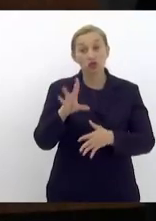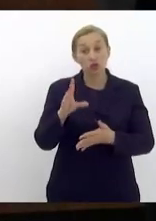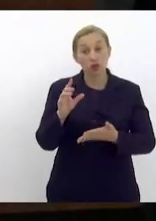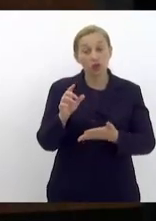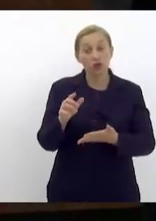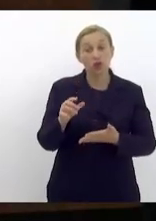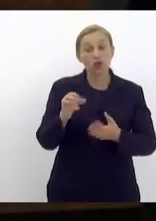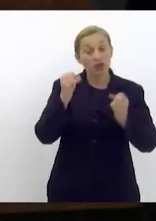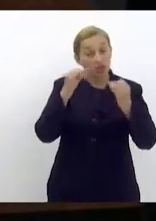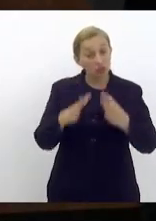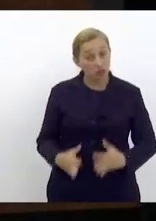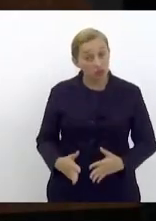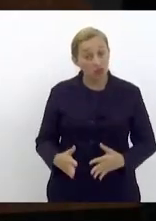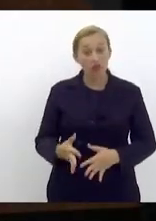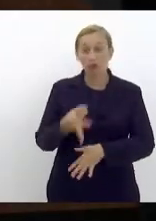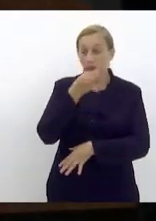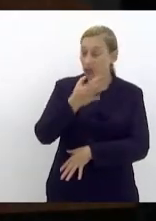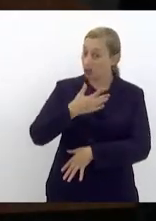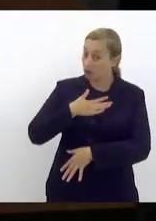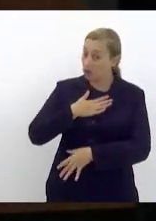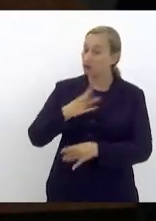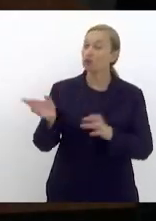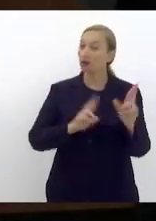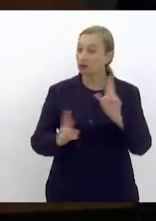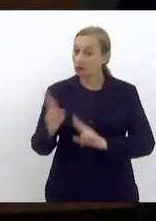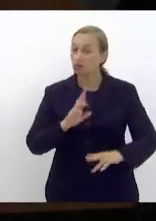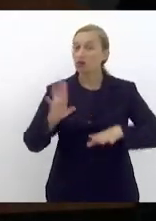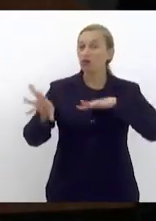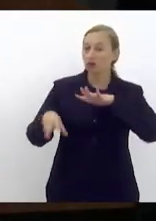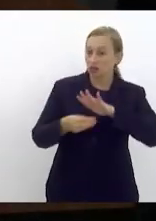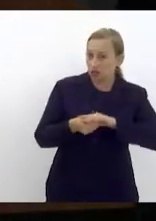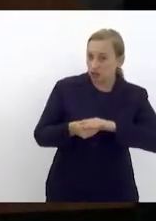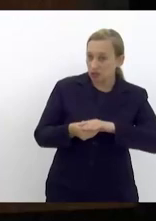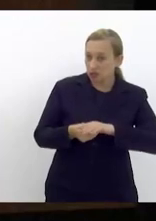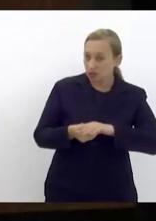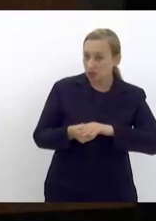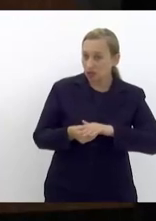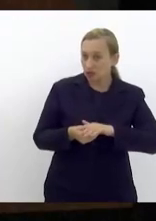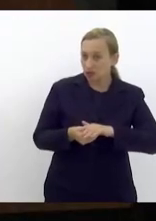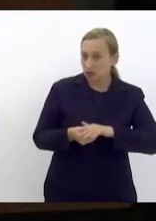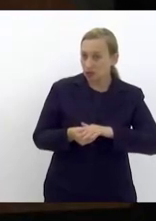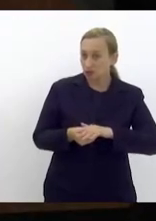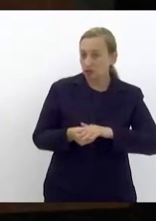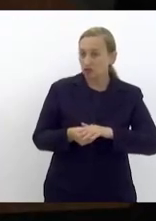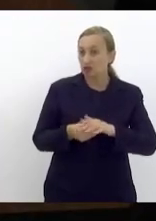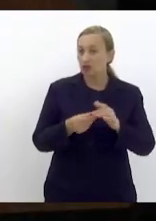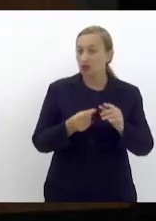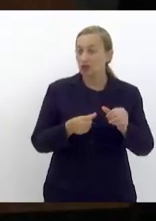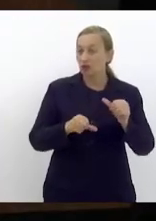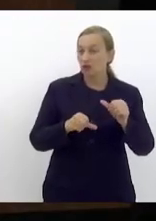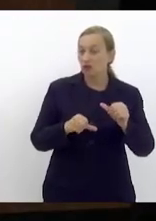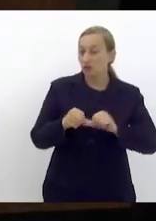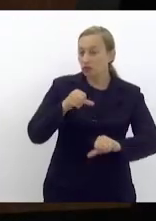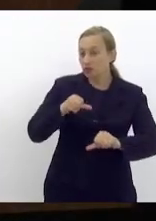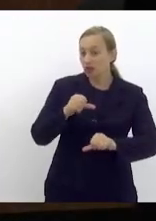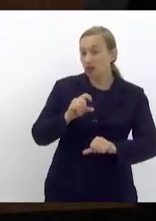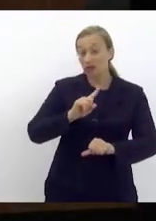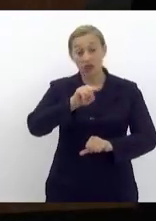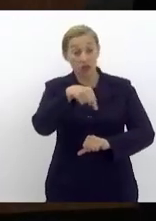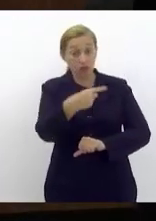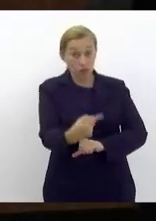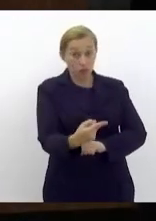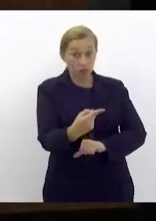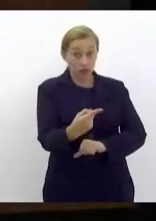minha posição em relação às emendas, que é divergente daquelas que parecer que